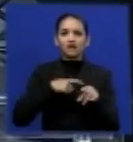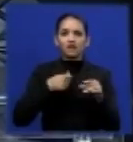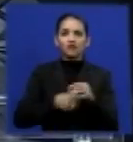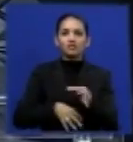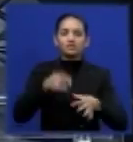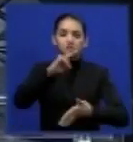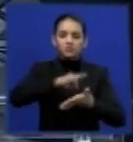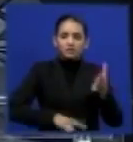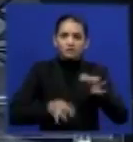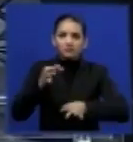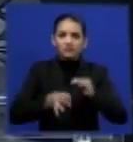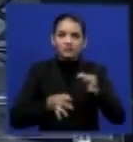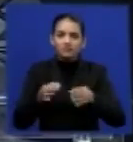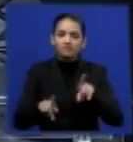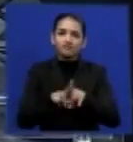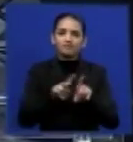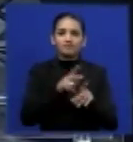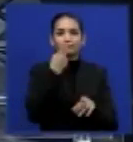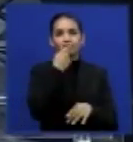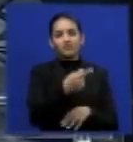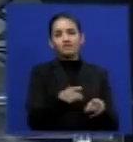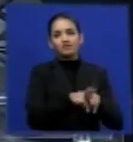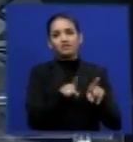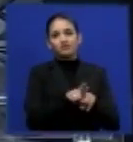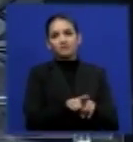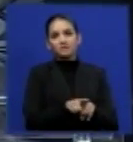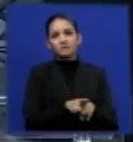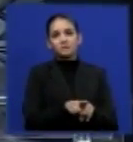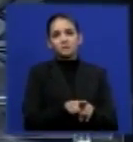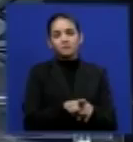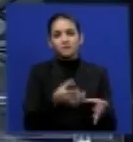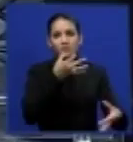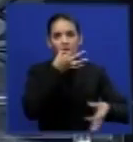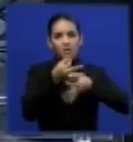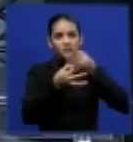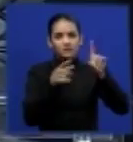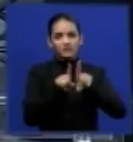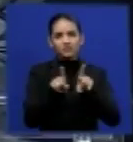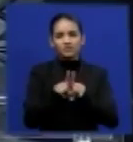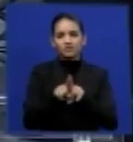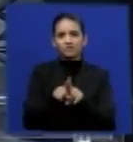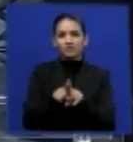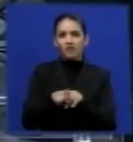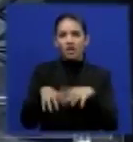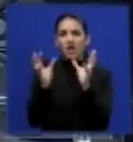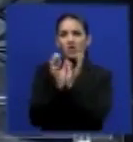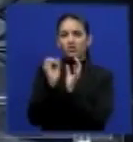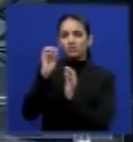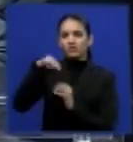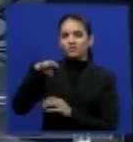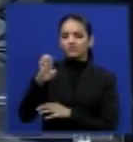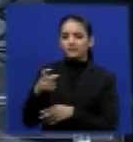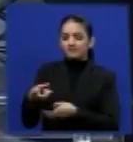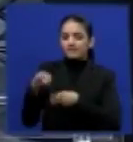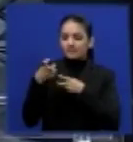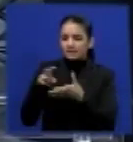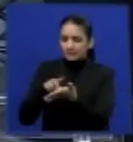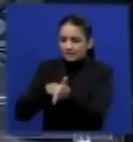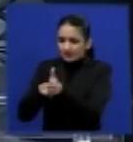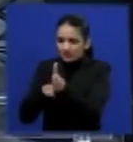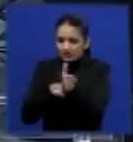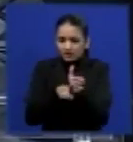abrangente o órgão de apelação confirmou as conclusões do painel em relação a todos os temas